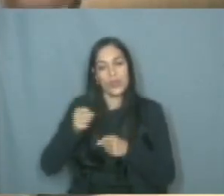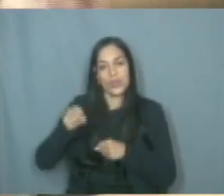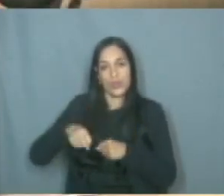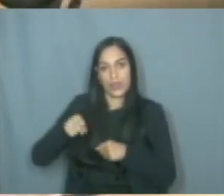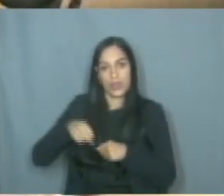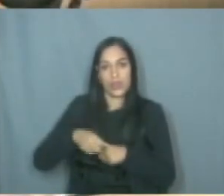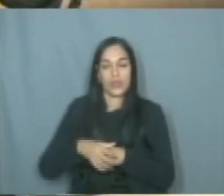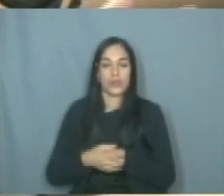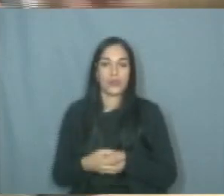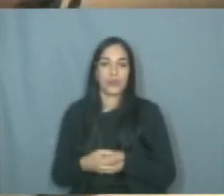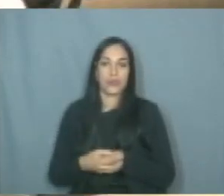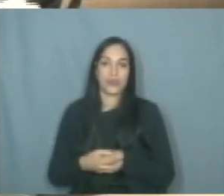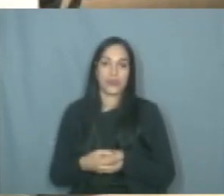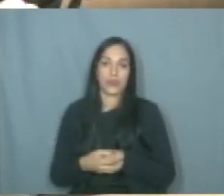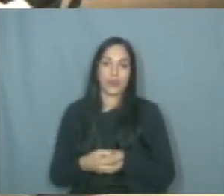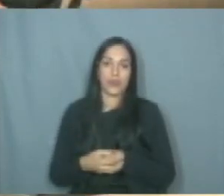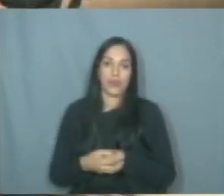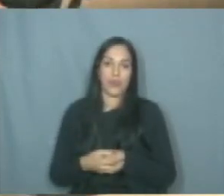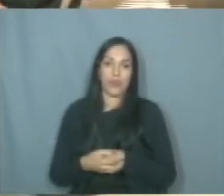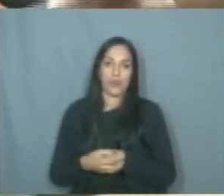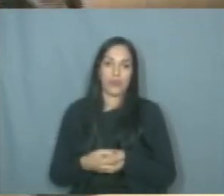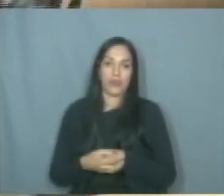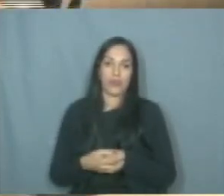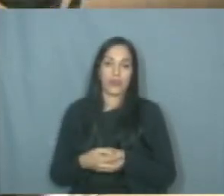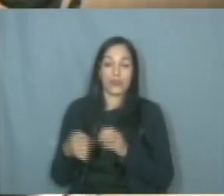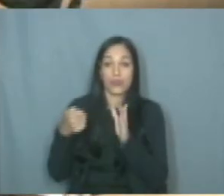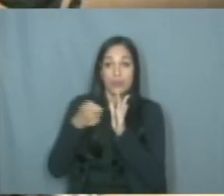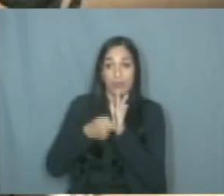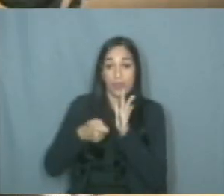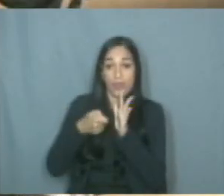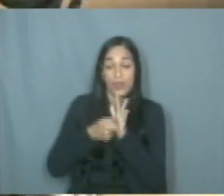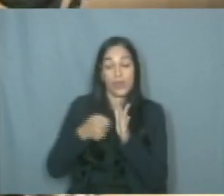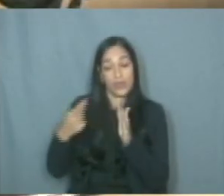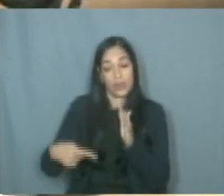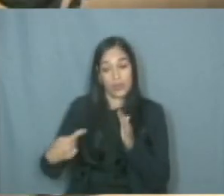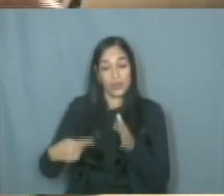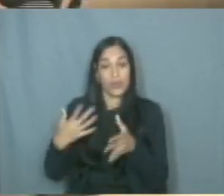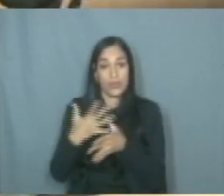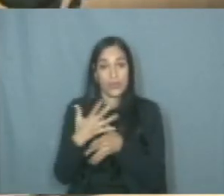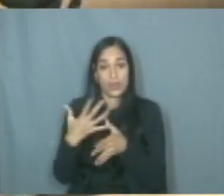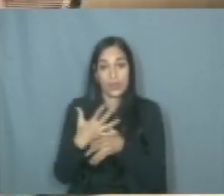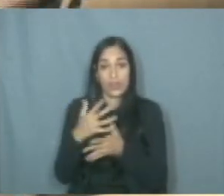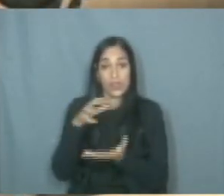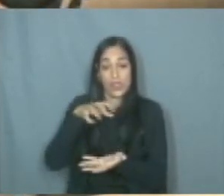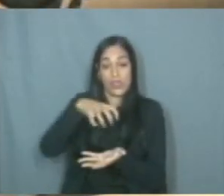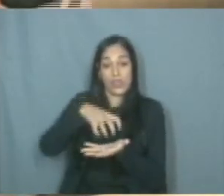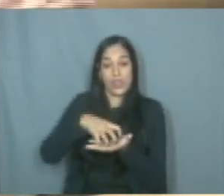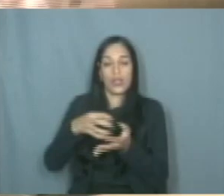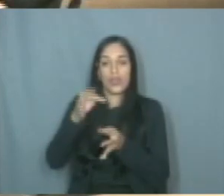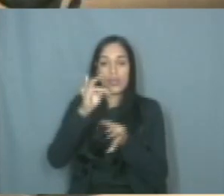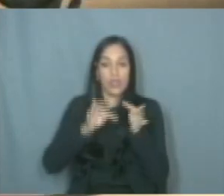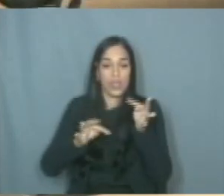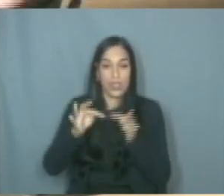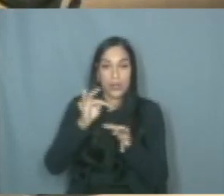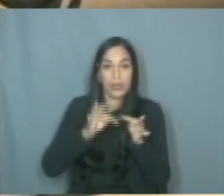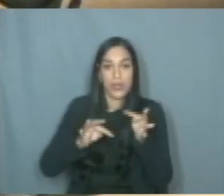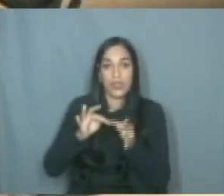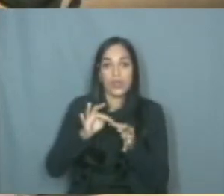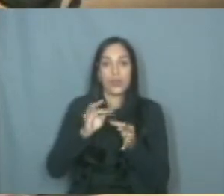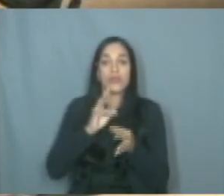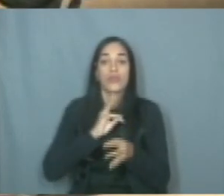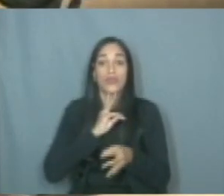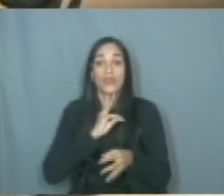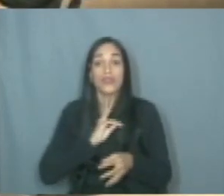E dava para ter, e deveria ter, seria obrigado a ter nessa cidade, centros de tratamento para adictos, para